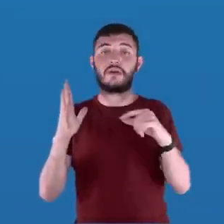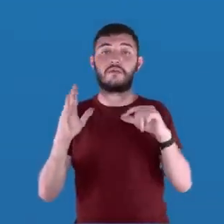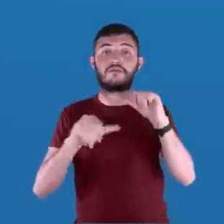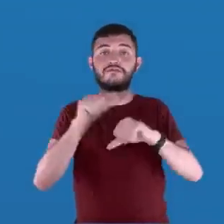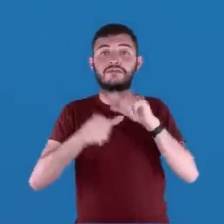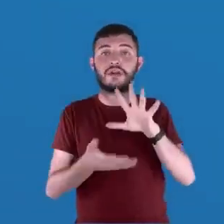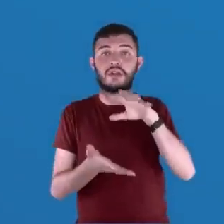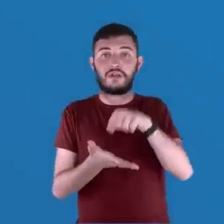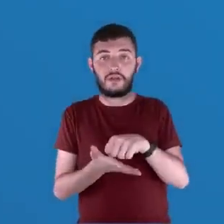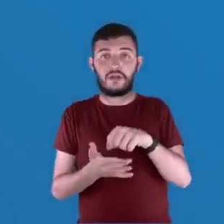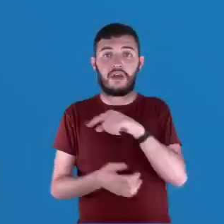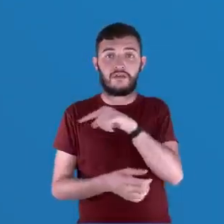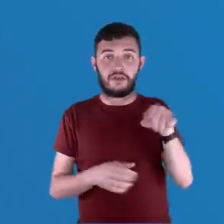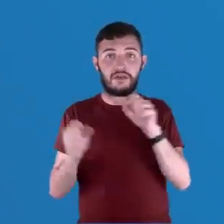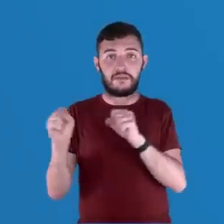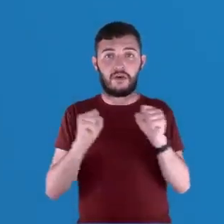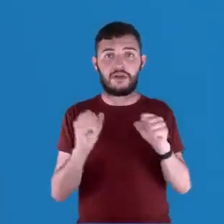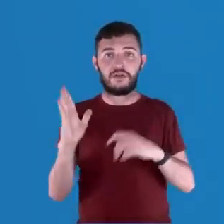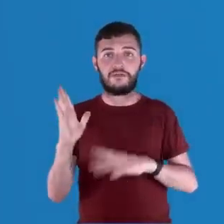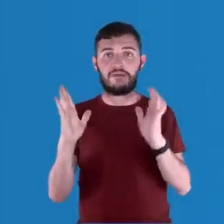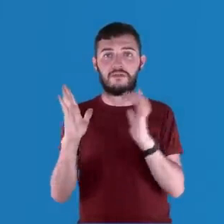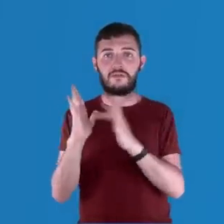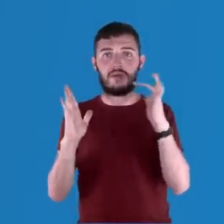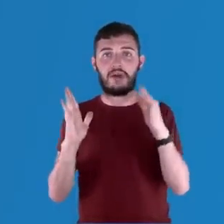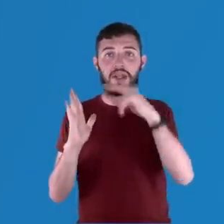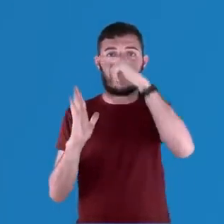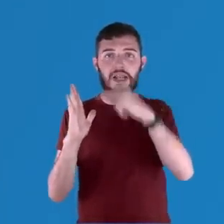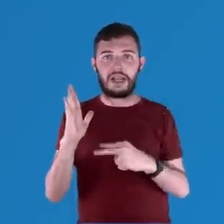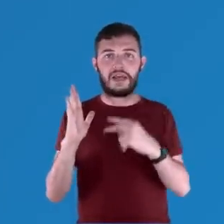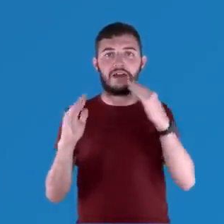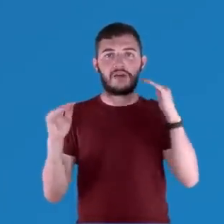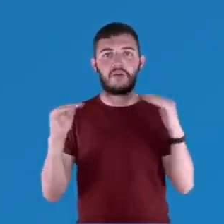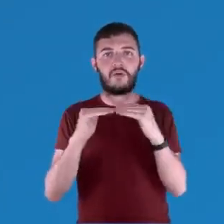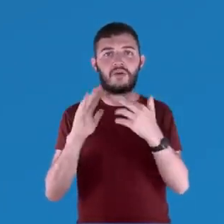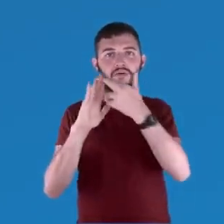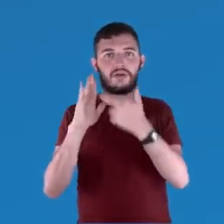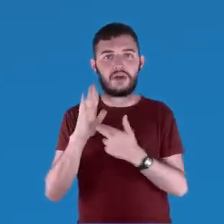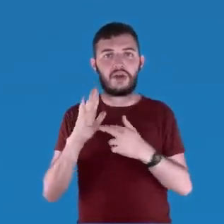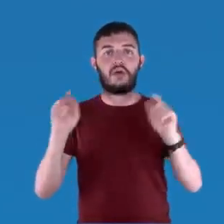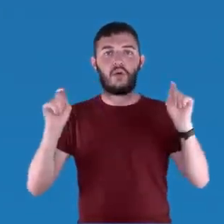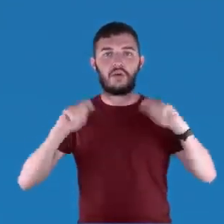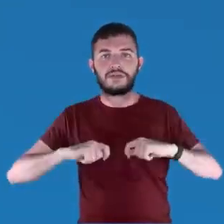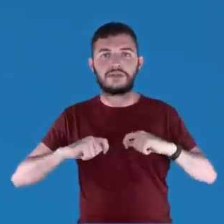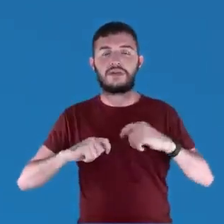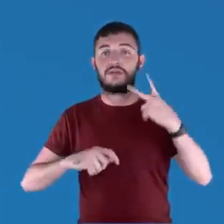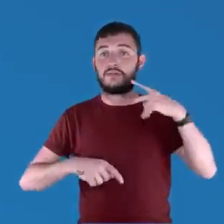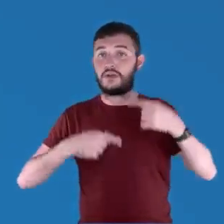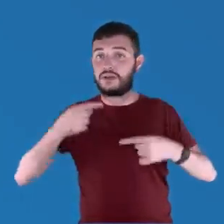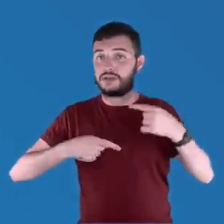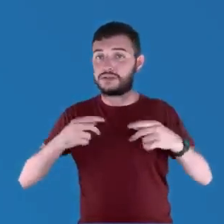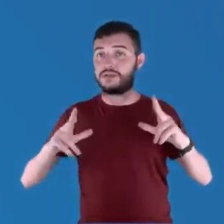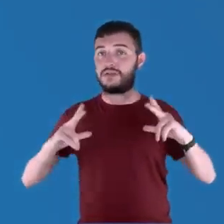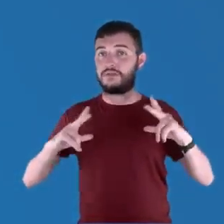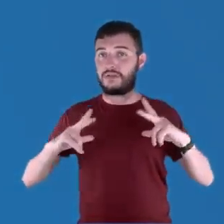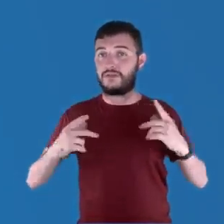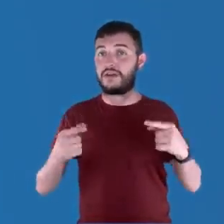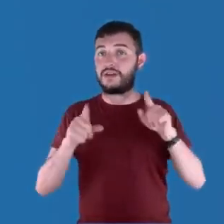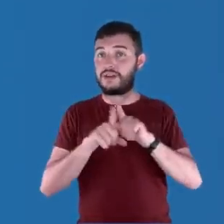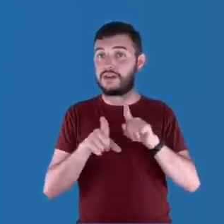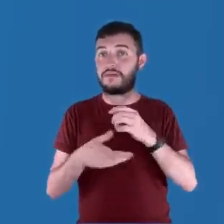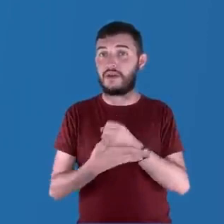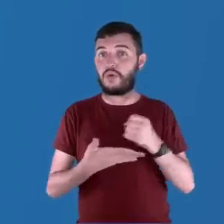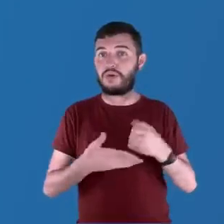atualize seu cadastro aperte em li e concordo com os termos e condições política de privacidade